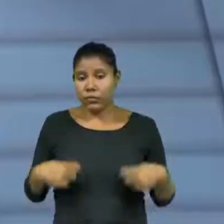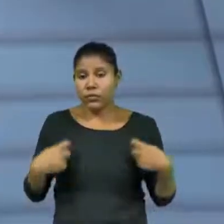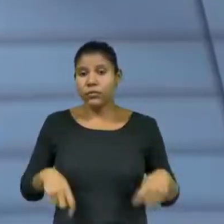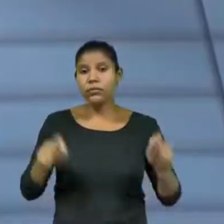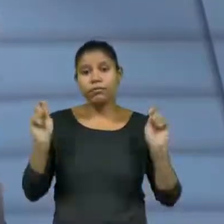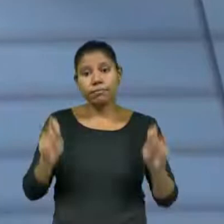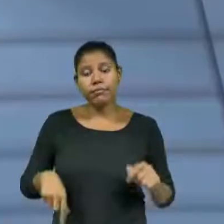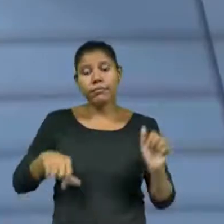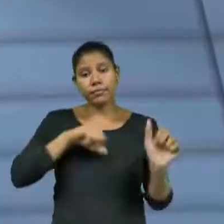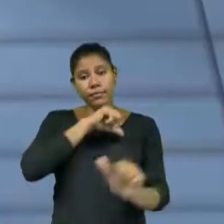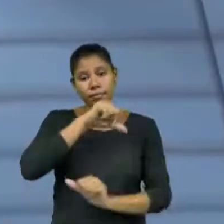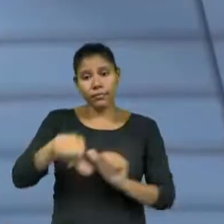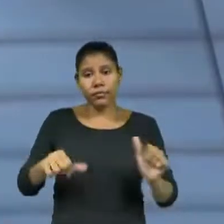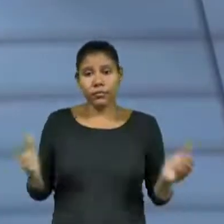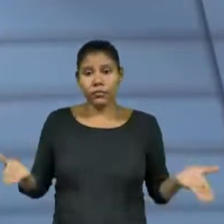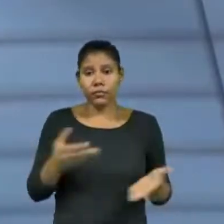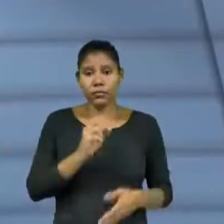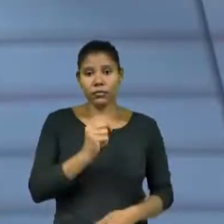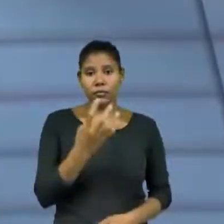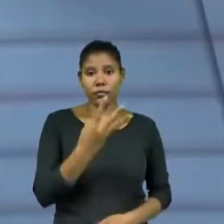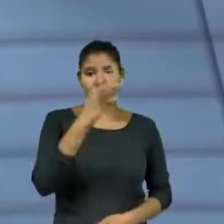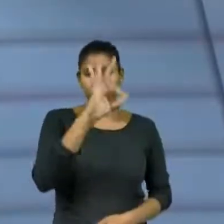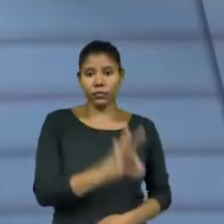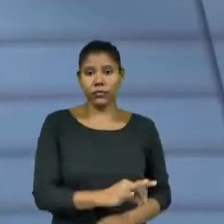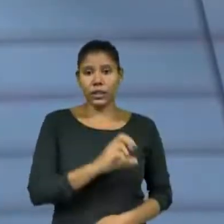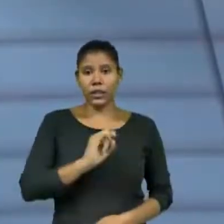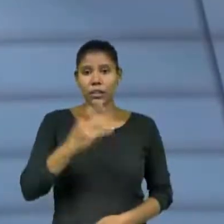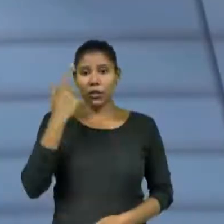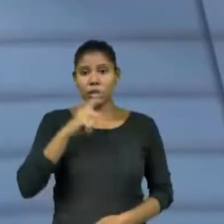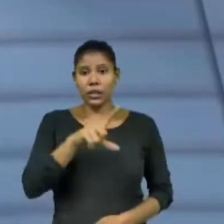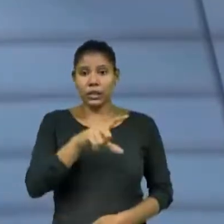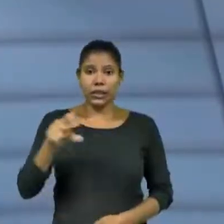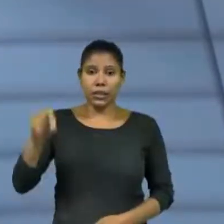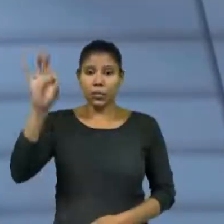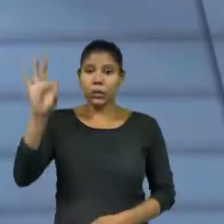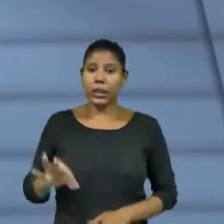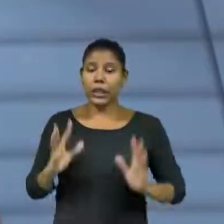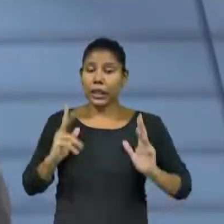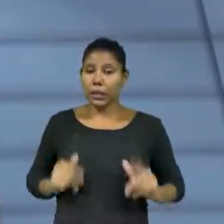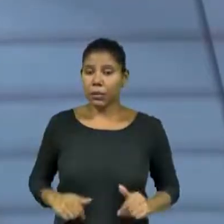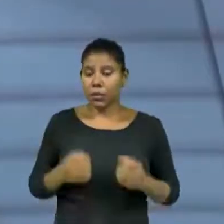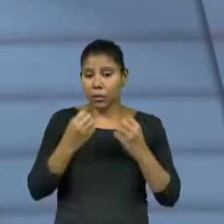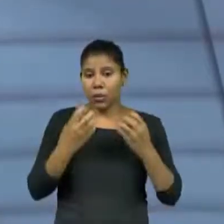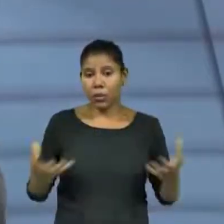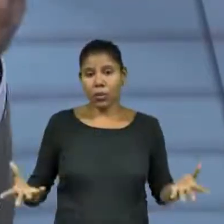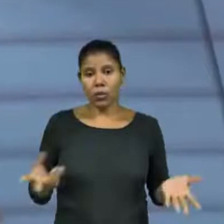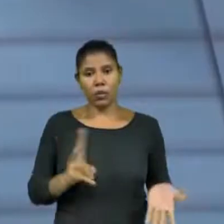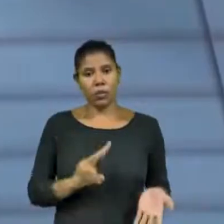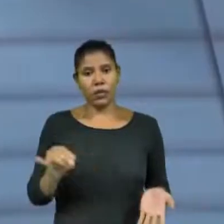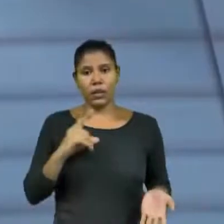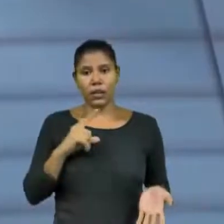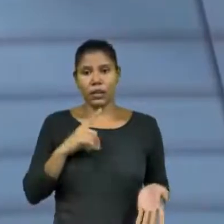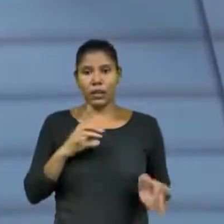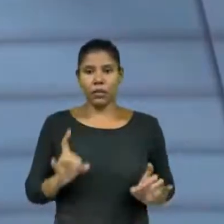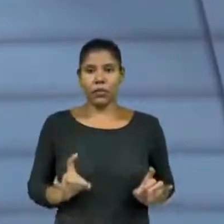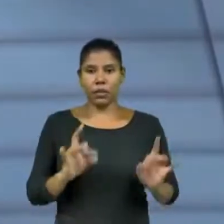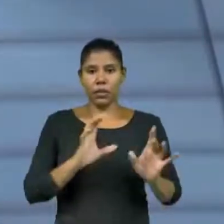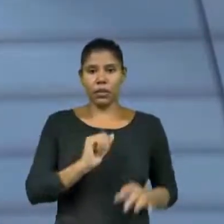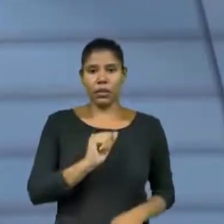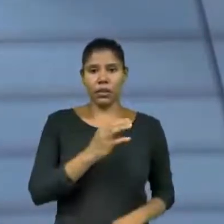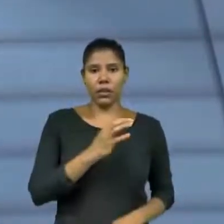além se nós... Hoje é 84%, se pudermos chegar a 100%, por que não? Aí vamos ter como vender o aço